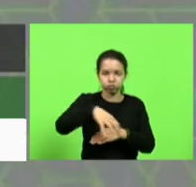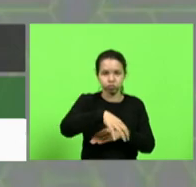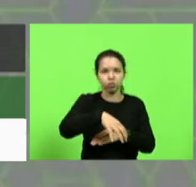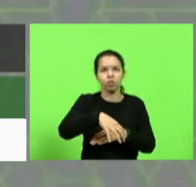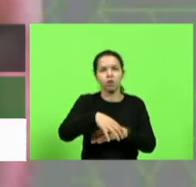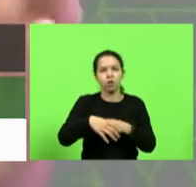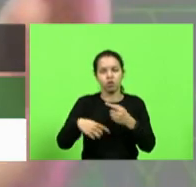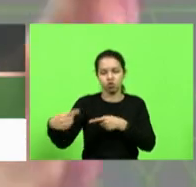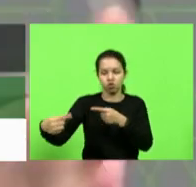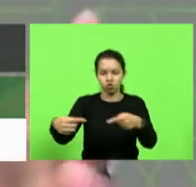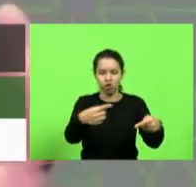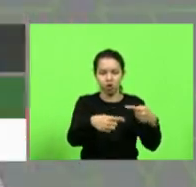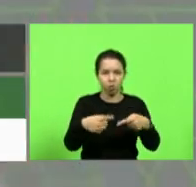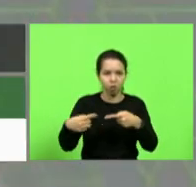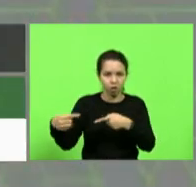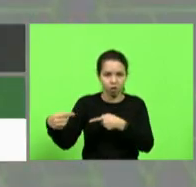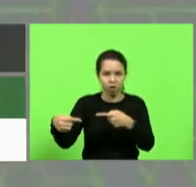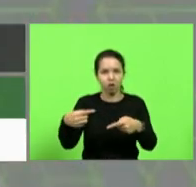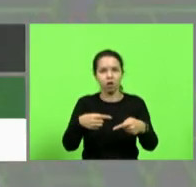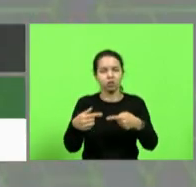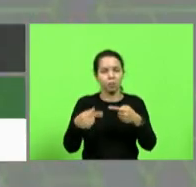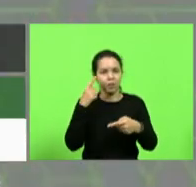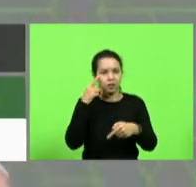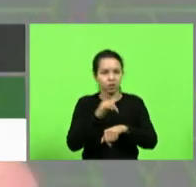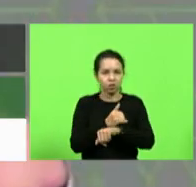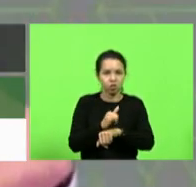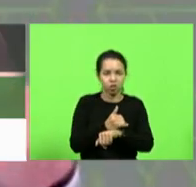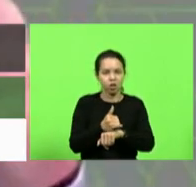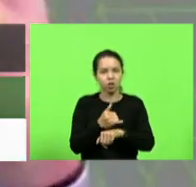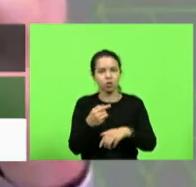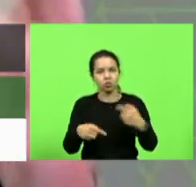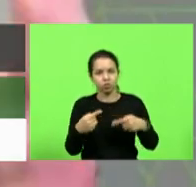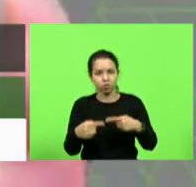públicas, pensar em projetos de construção de cultura de paz,